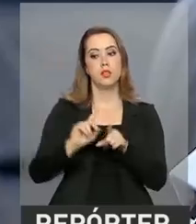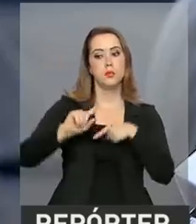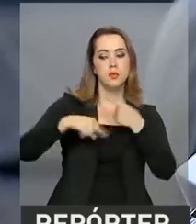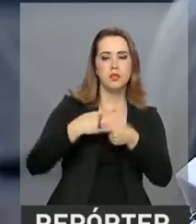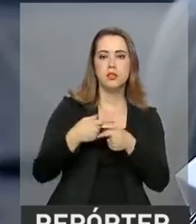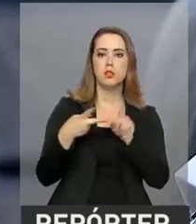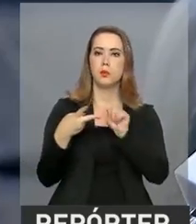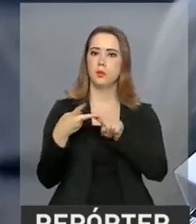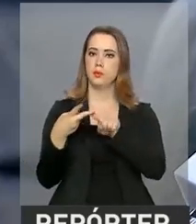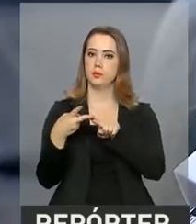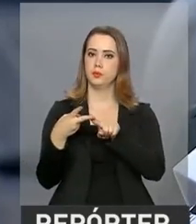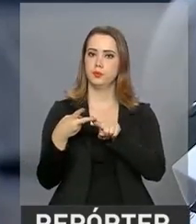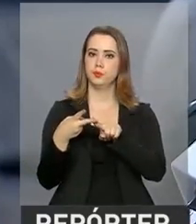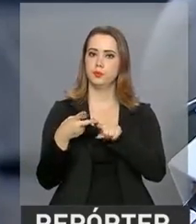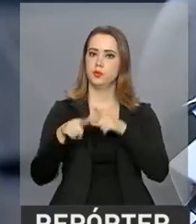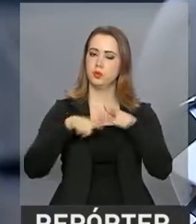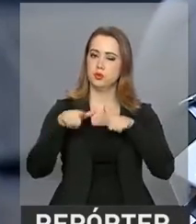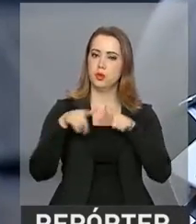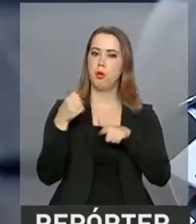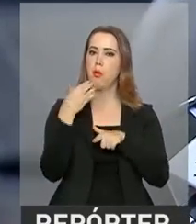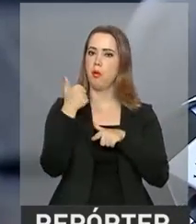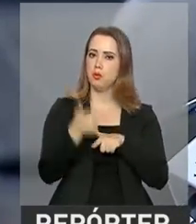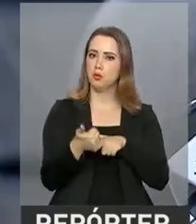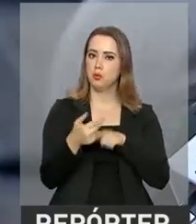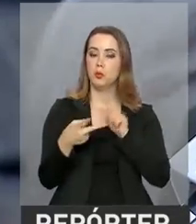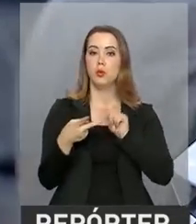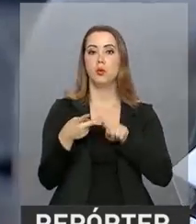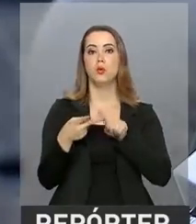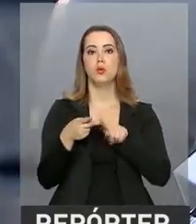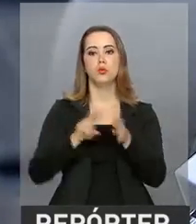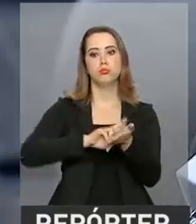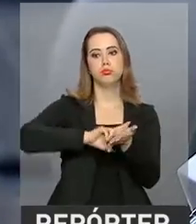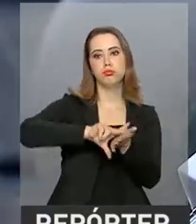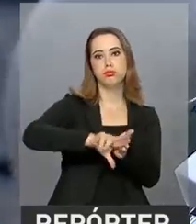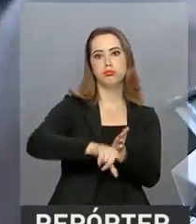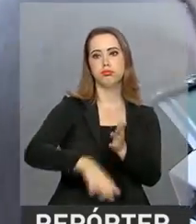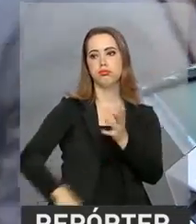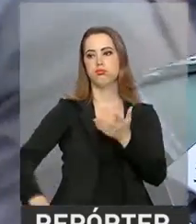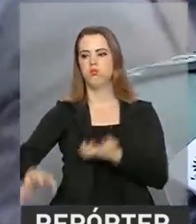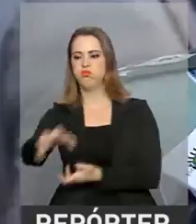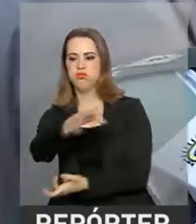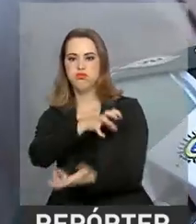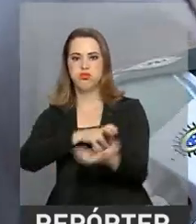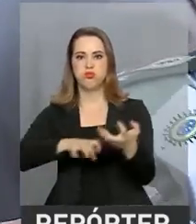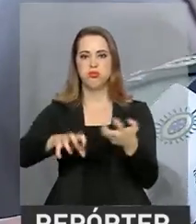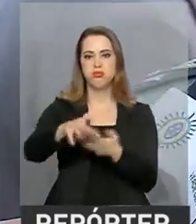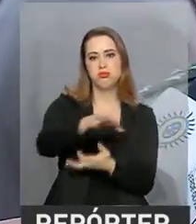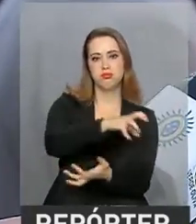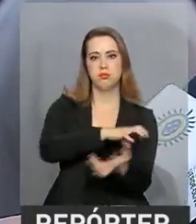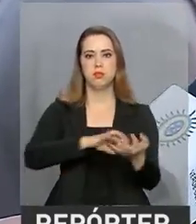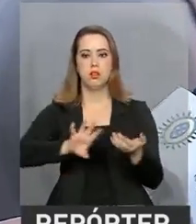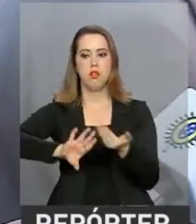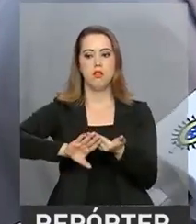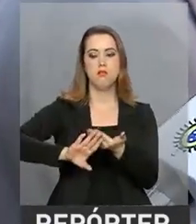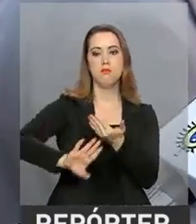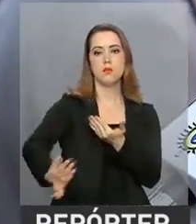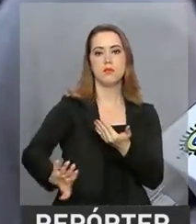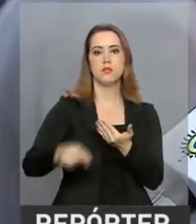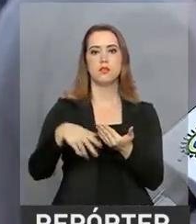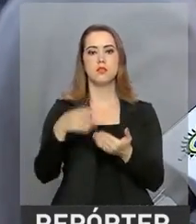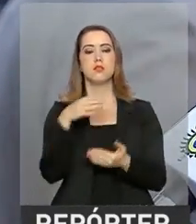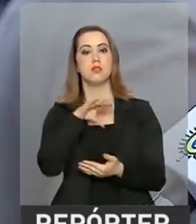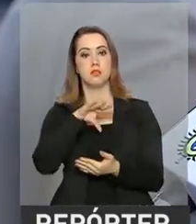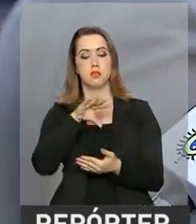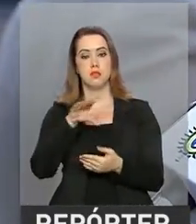papel muito importante na quando debelou as várias revoltas Muitas delas separatistas principalmente no período